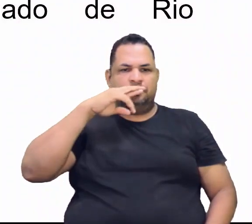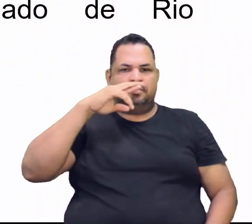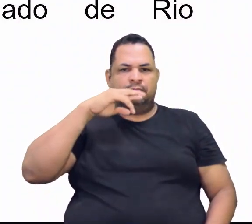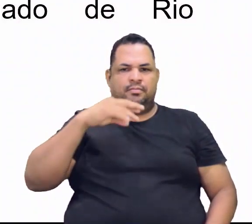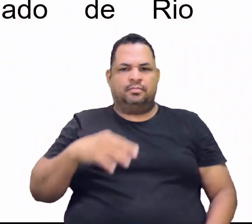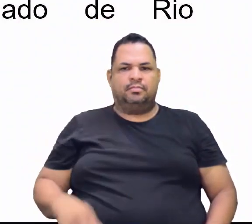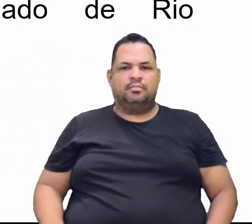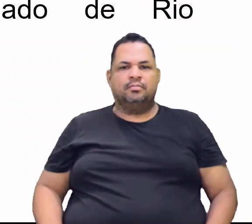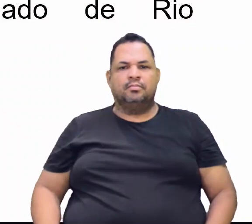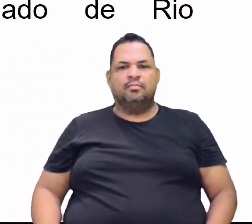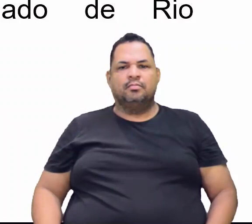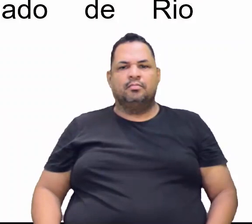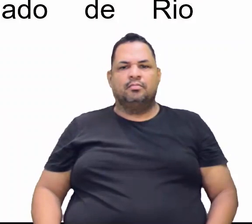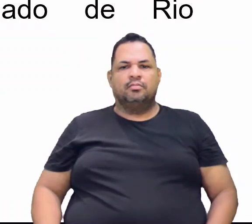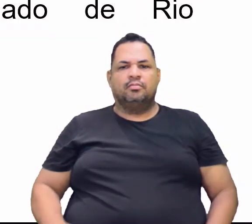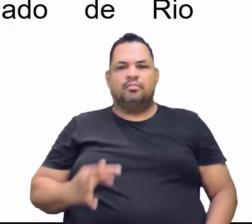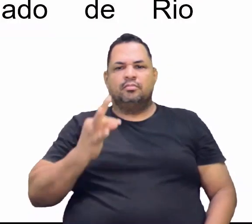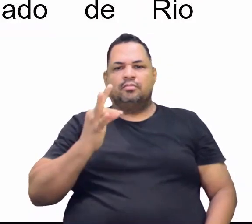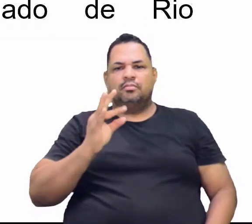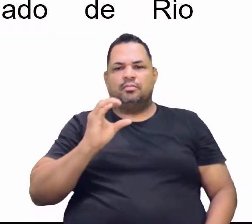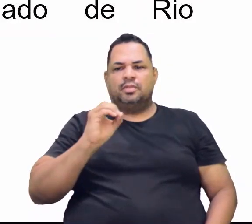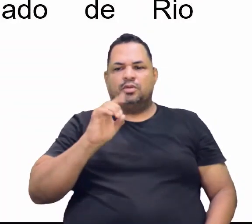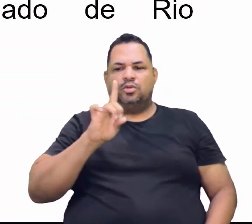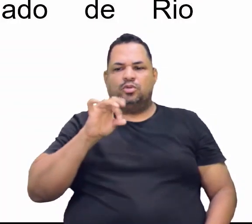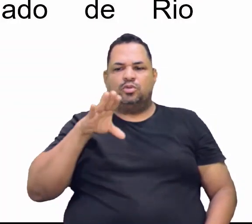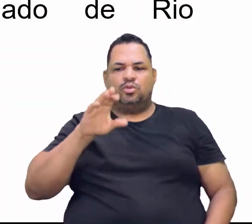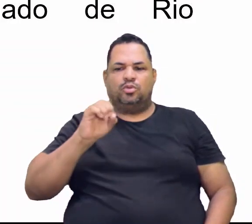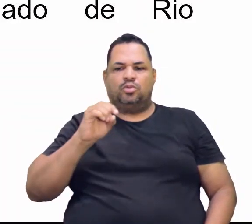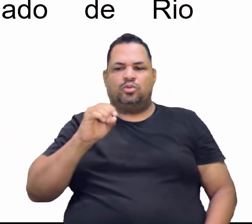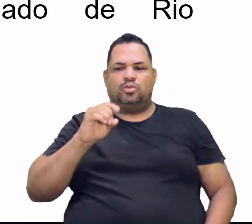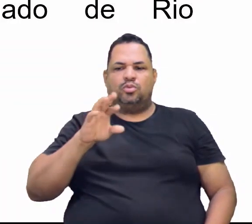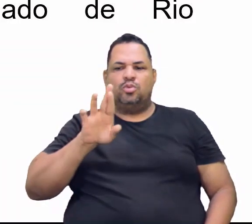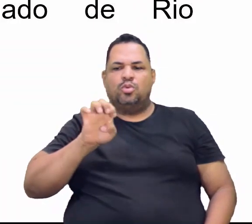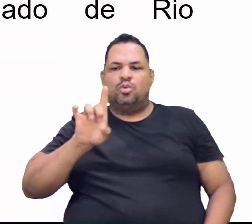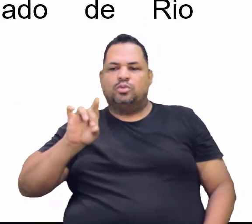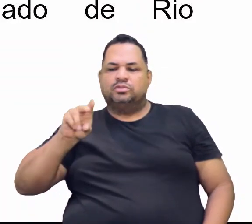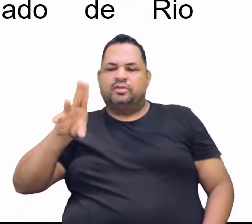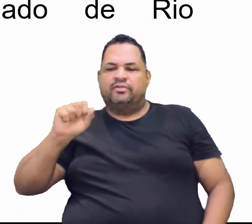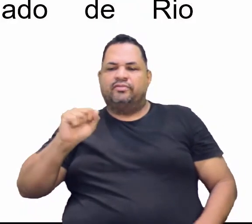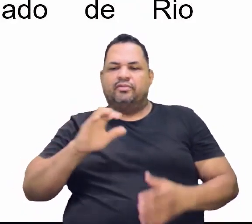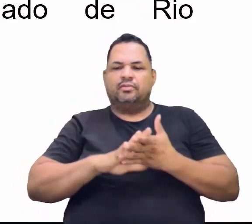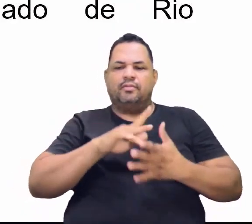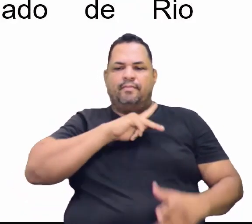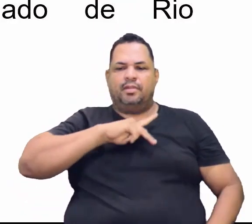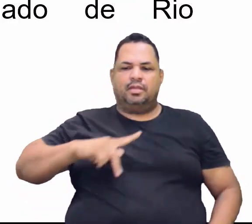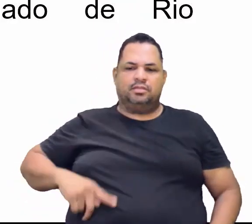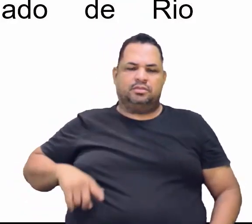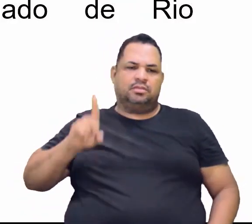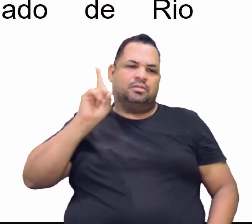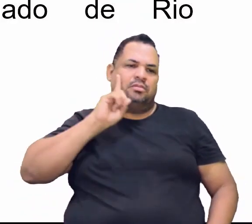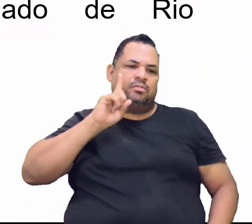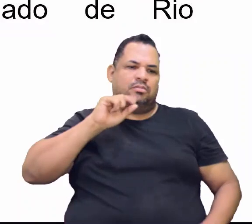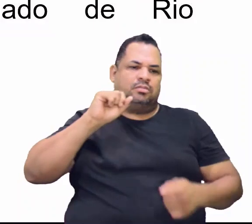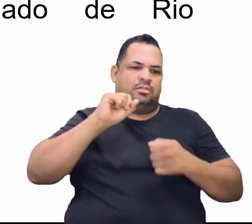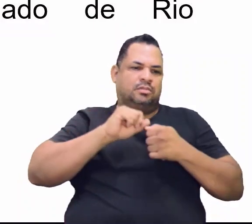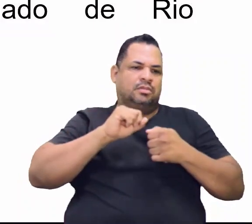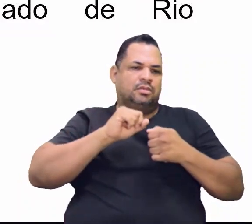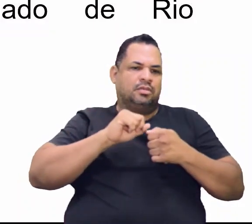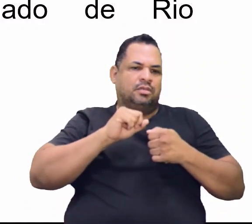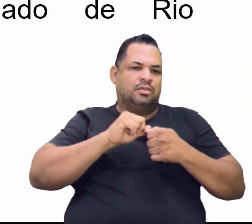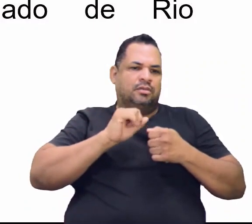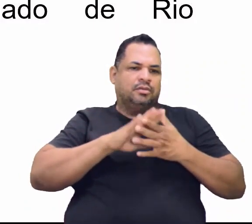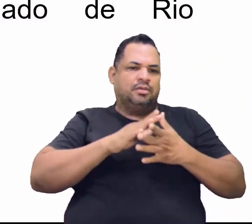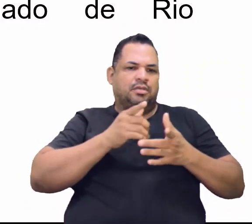Rondon com Theodore Roosevelt, presidente norte-americano, que já teria feito um safari lá na